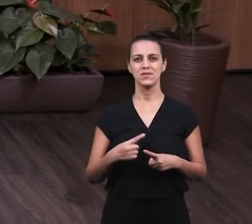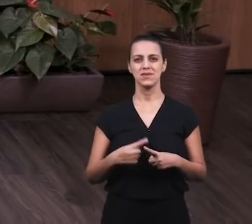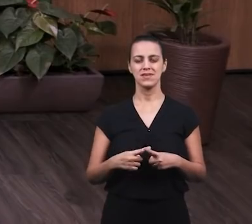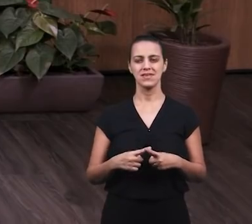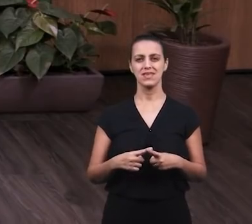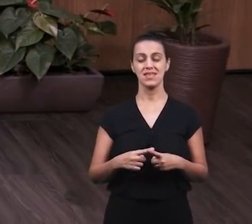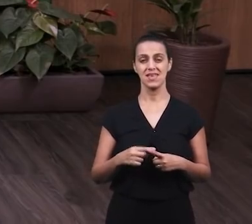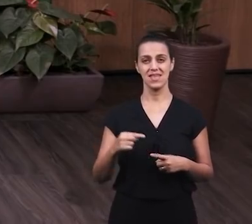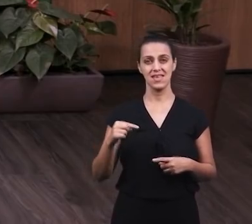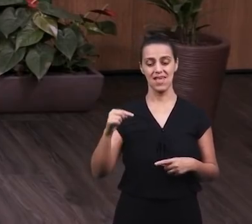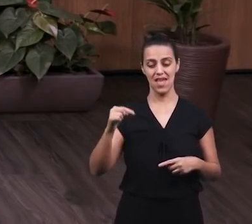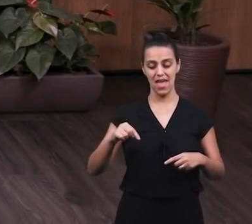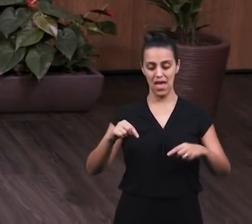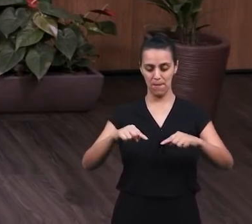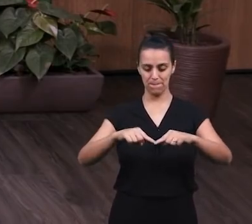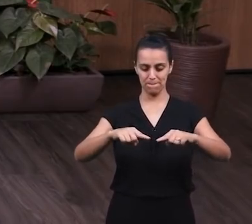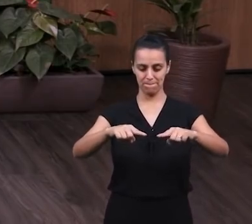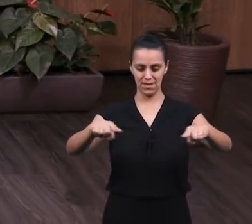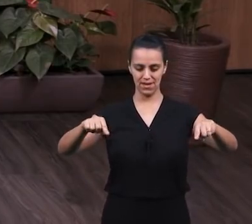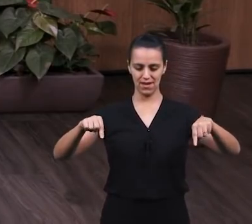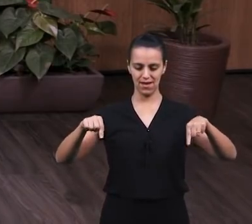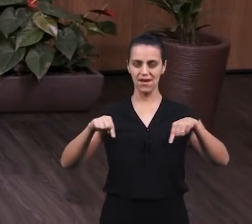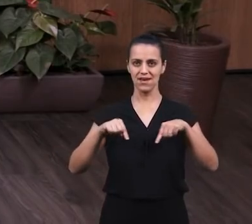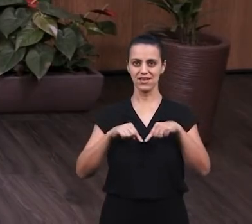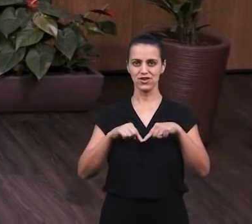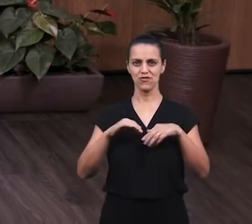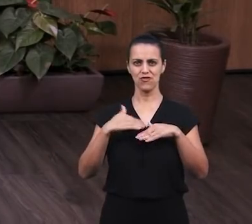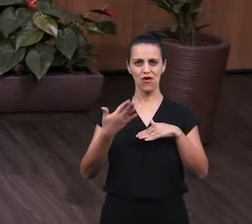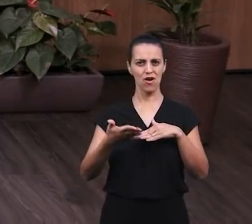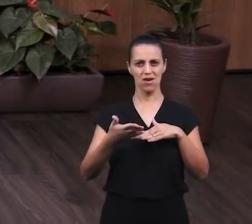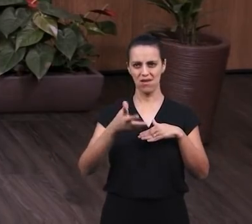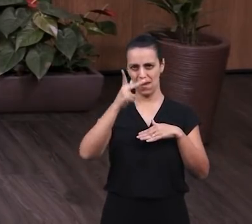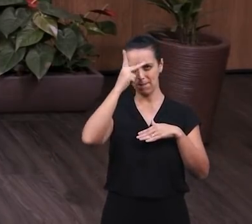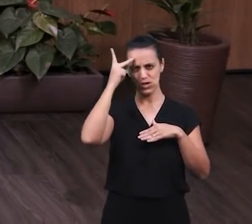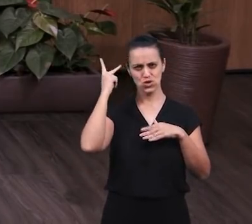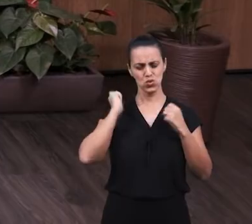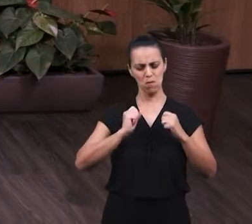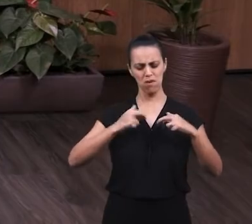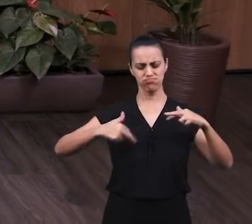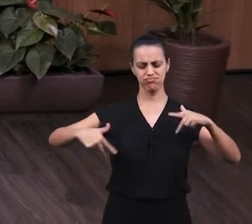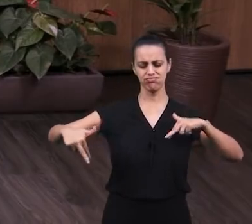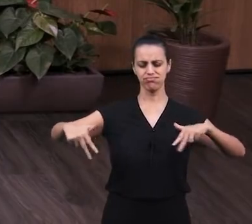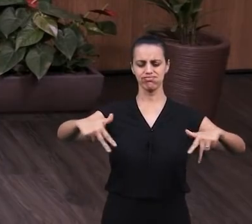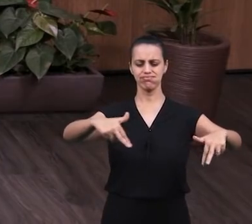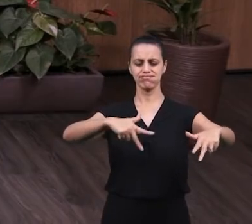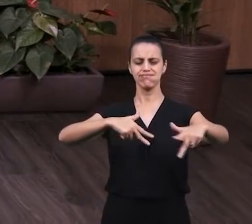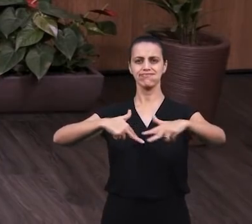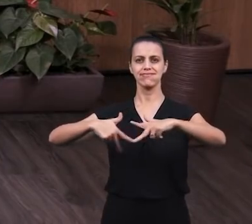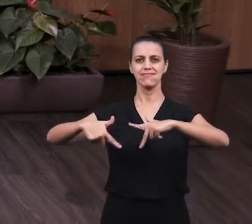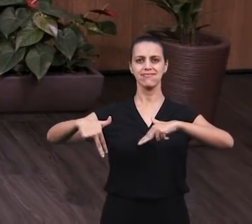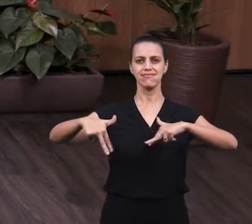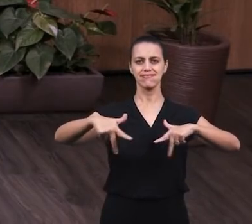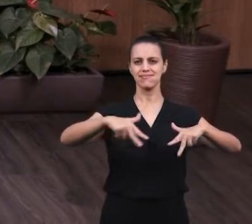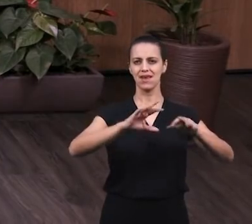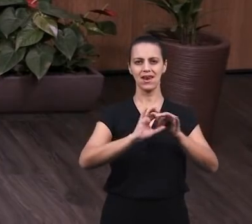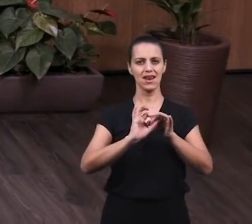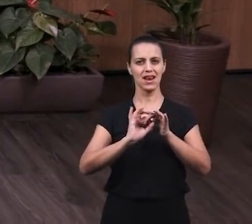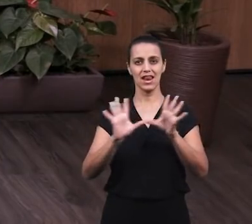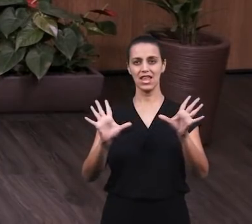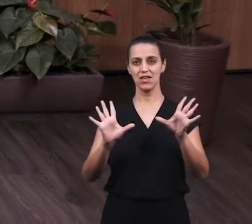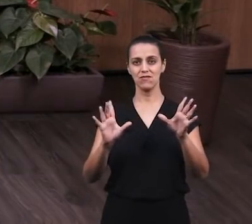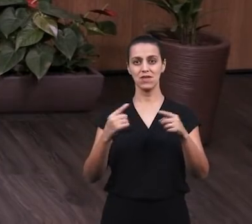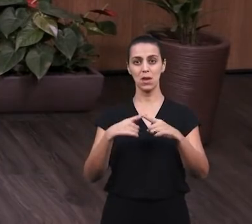parte aqui, o átrio, o exterior, o pátio, o povo podia circular. Mas daqui por diante, no